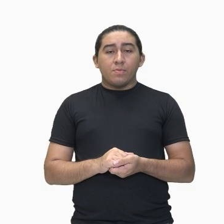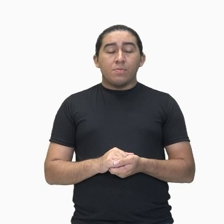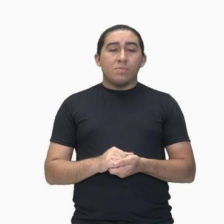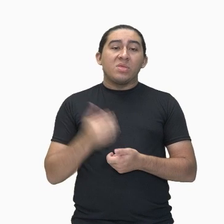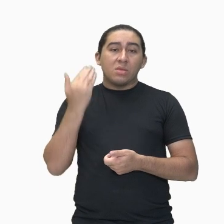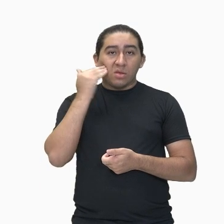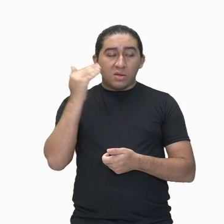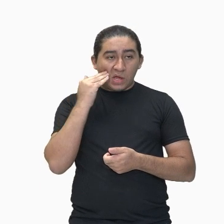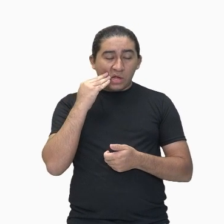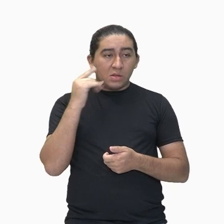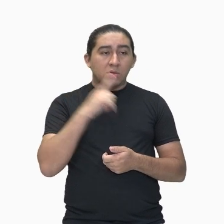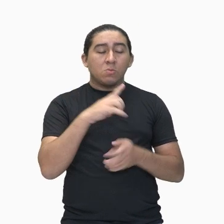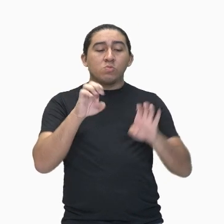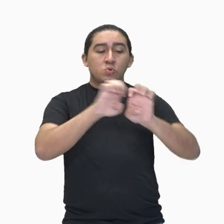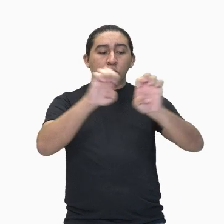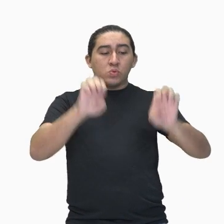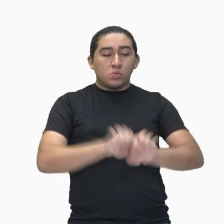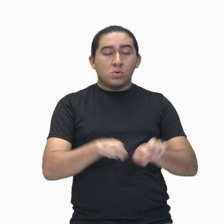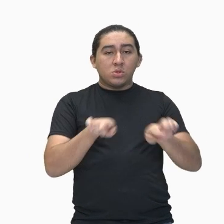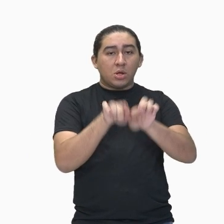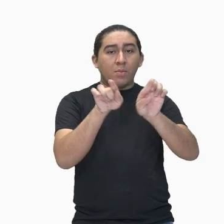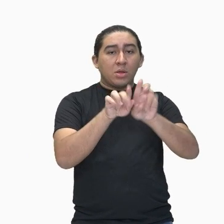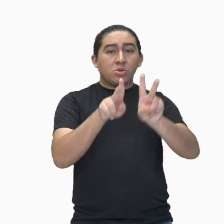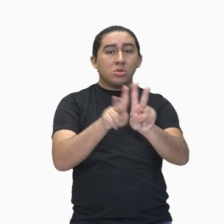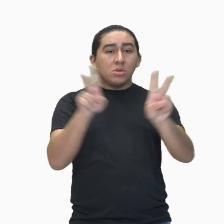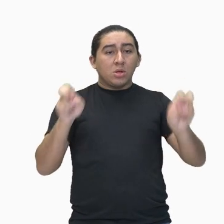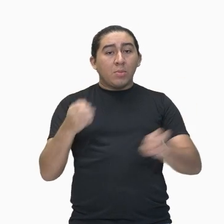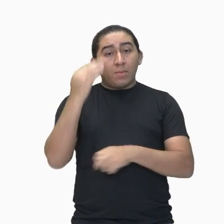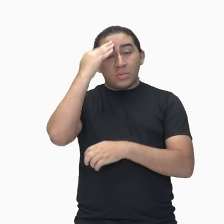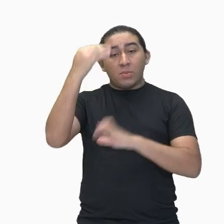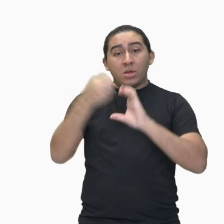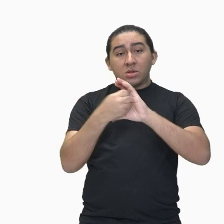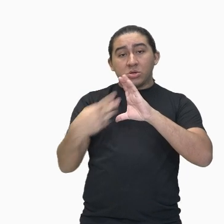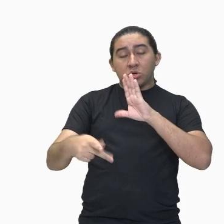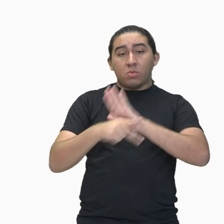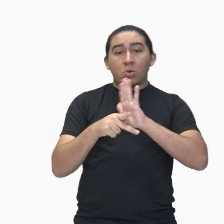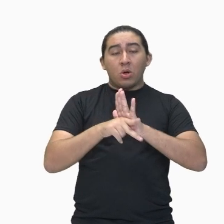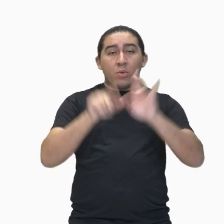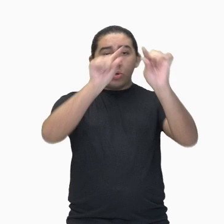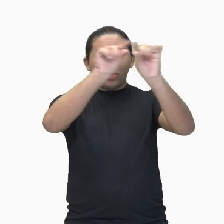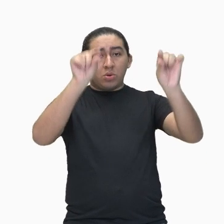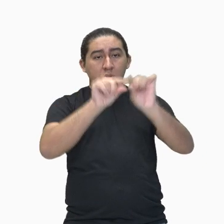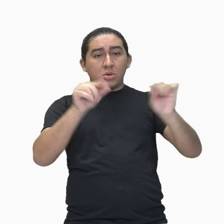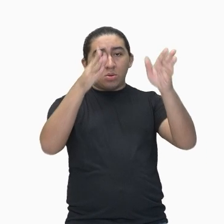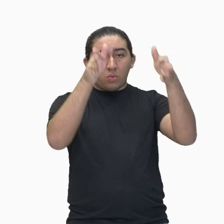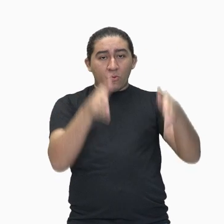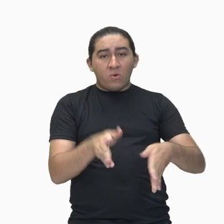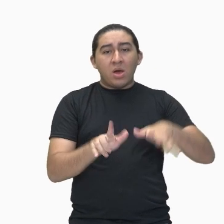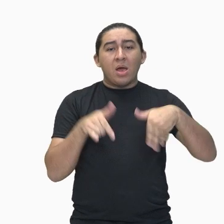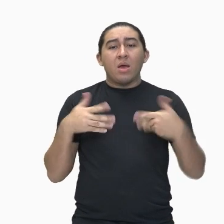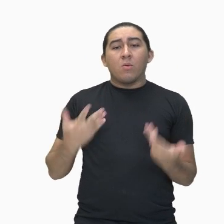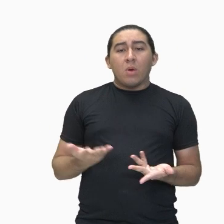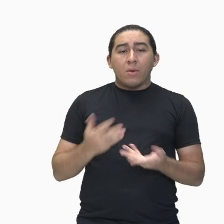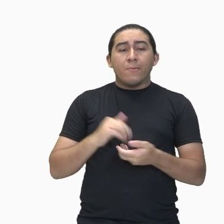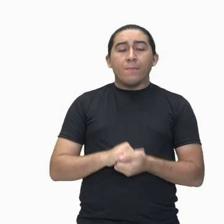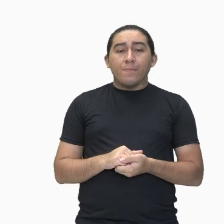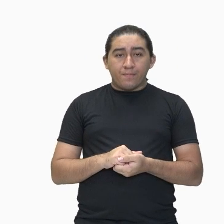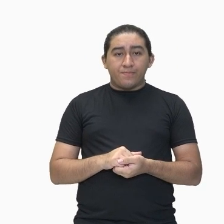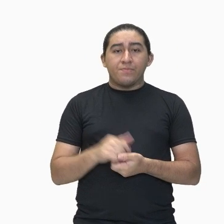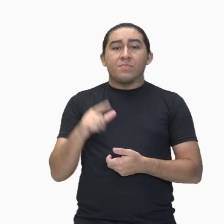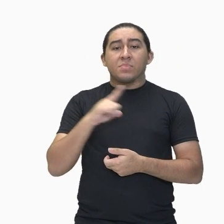e temáticos, as principais características barrocas do soneto são, respectivamente,